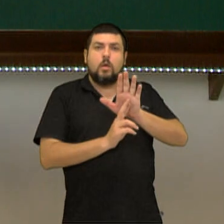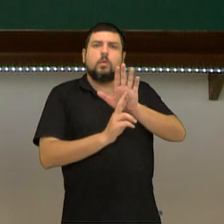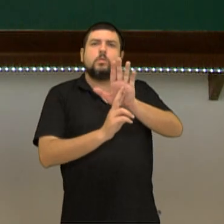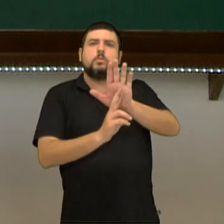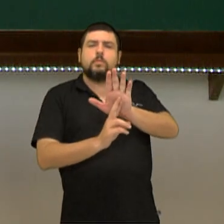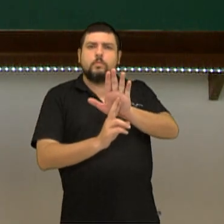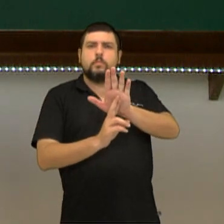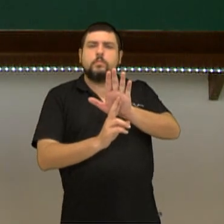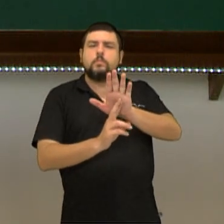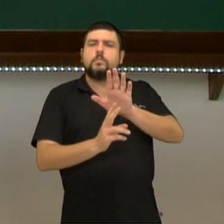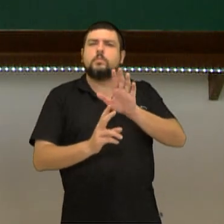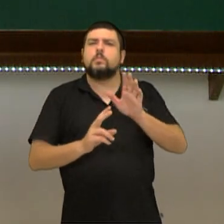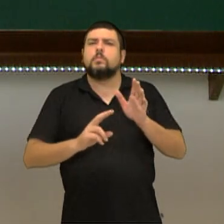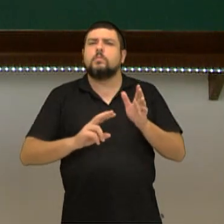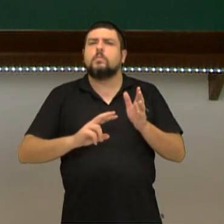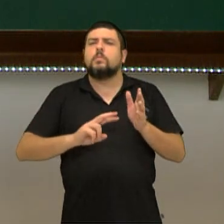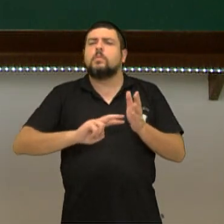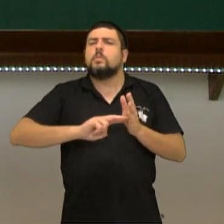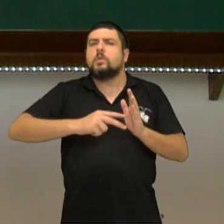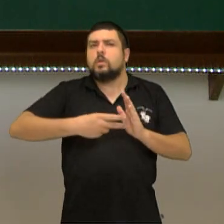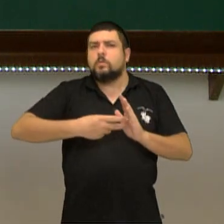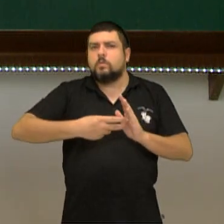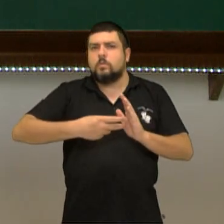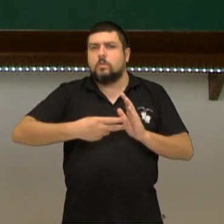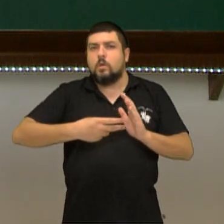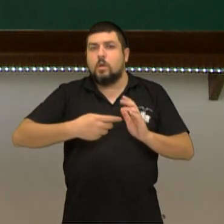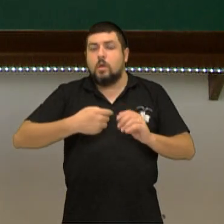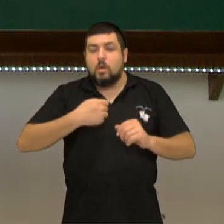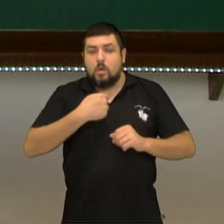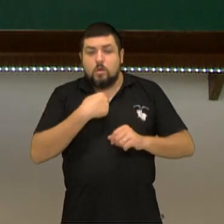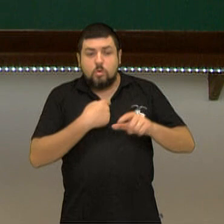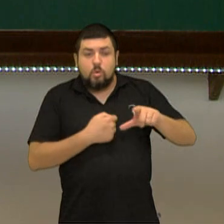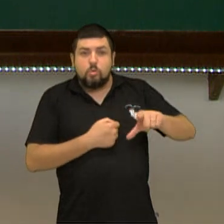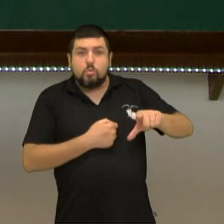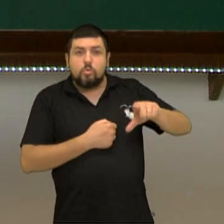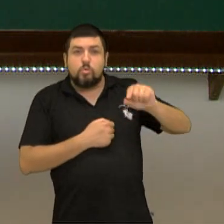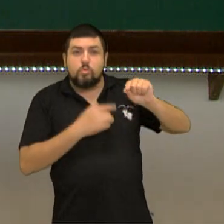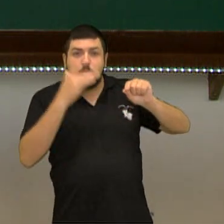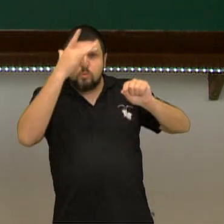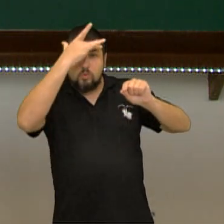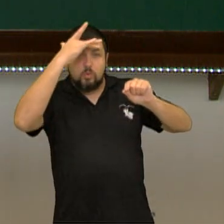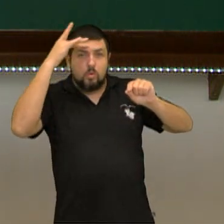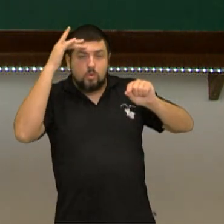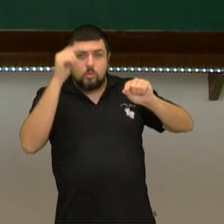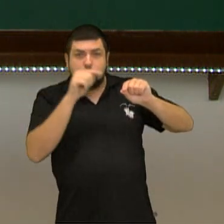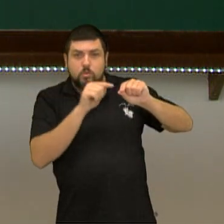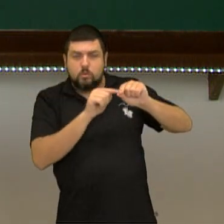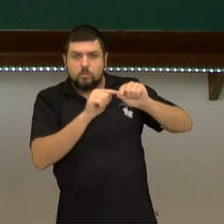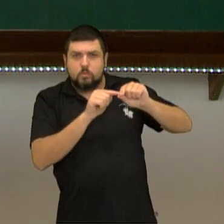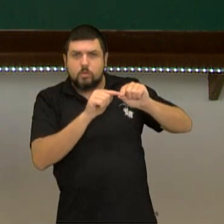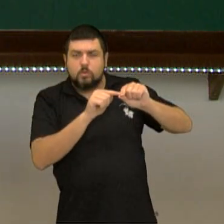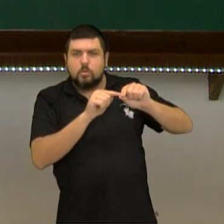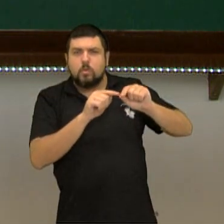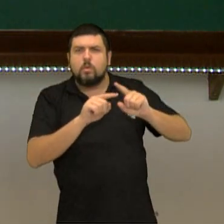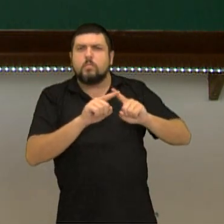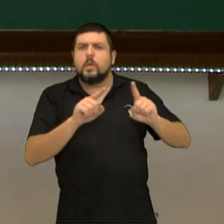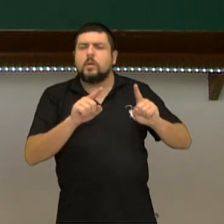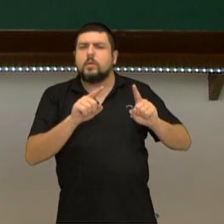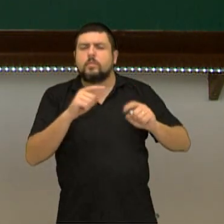dessas tensões em que o nosso voto ele pode gerar, se não há um acompanhamento em relação à escolha desses políticos,